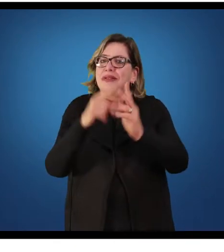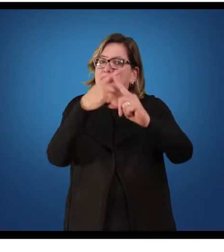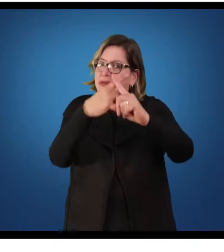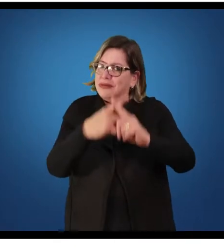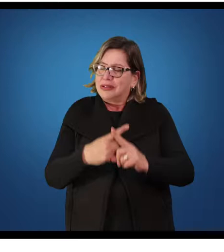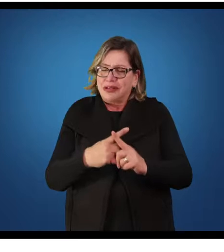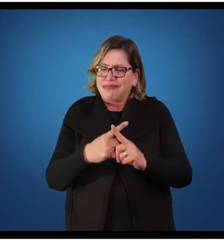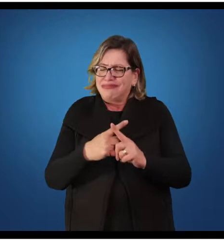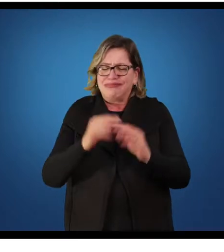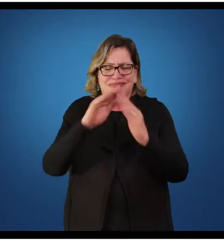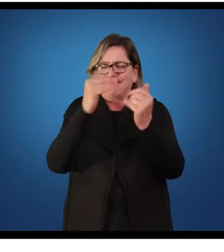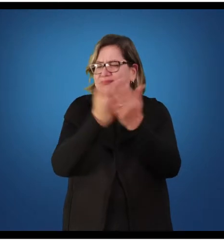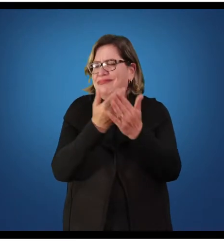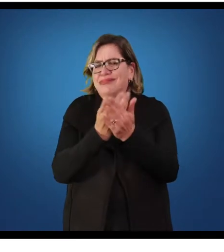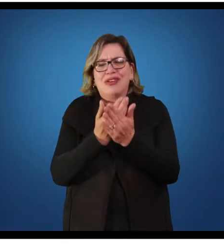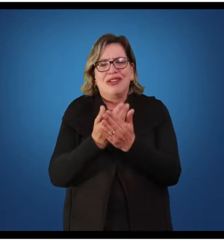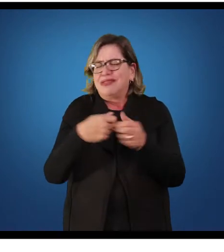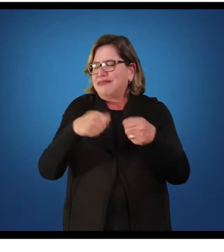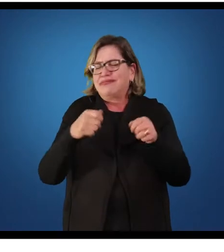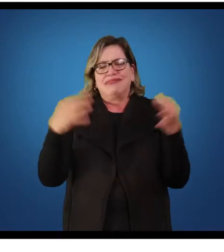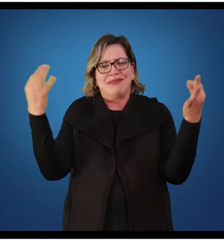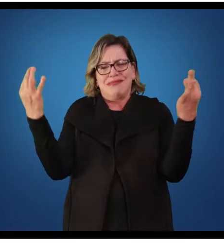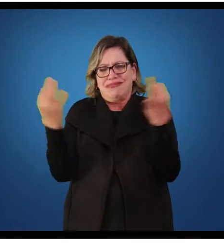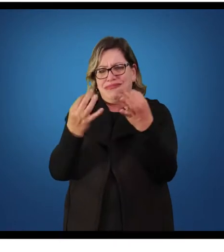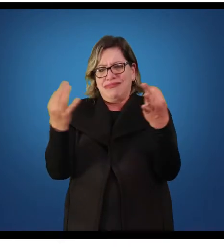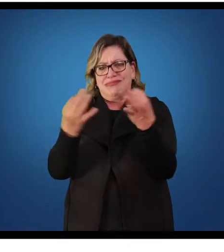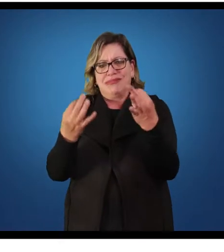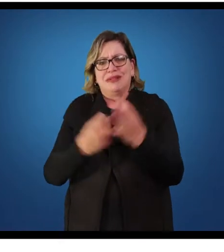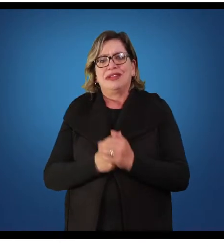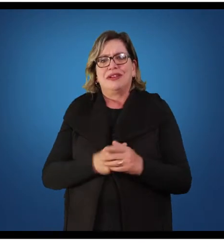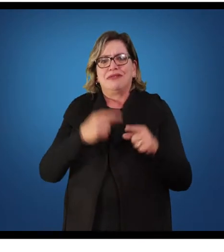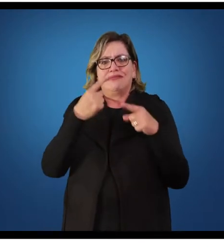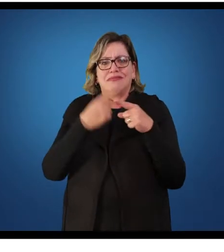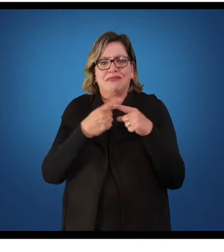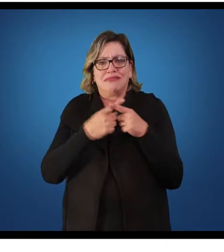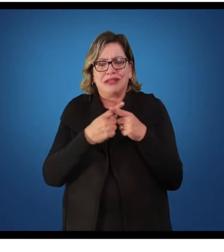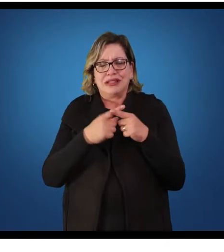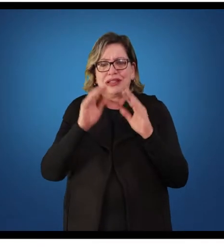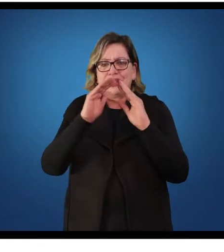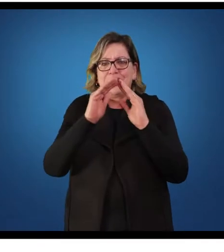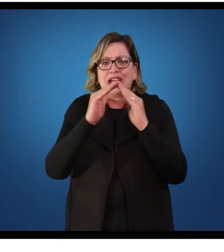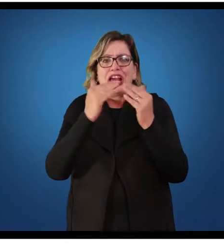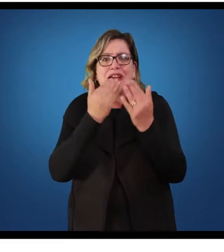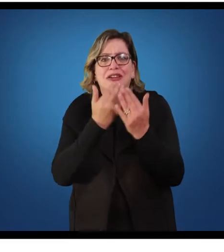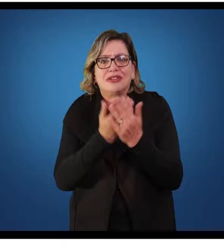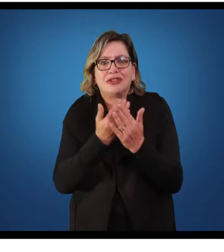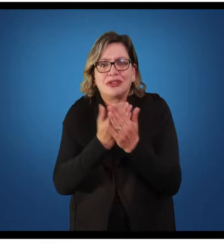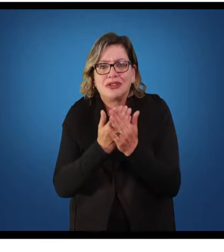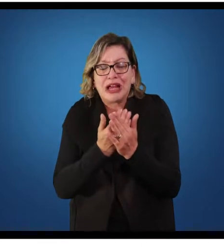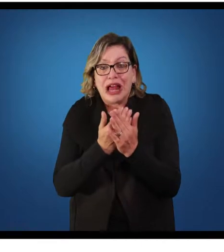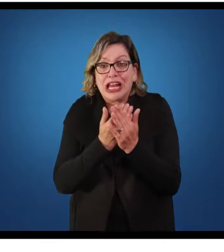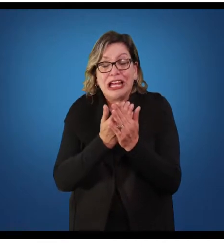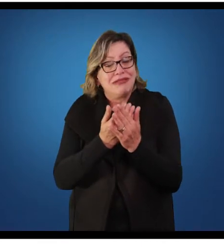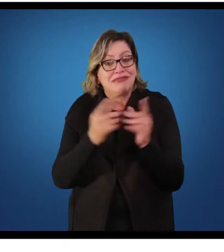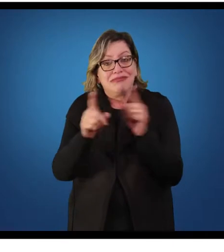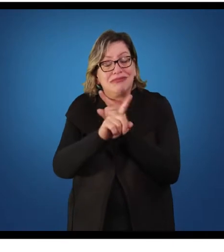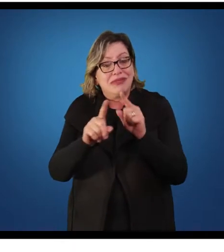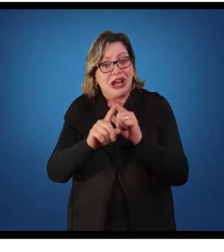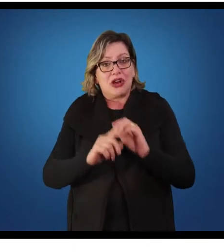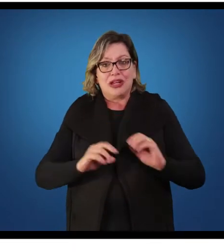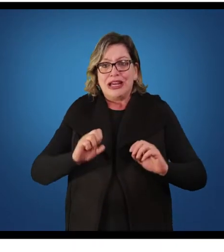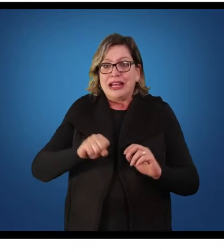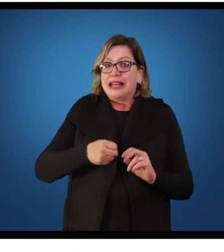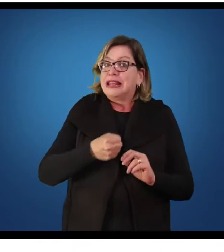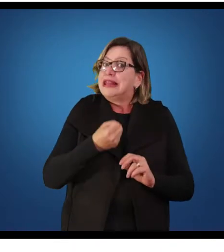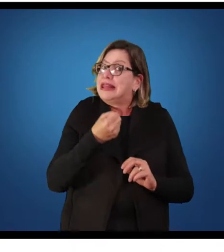dentro de uma aula. Certo? Porque ali nós estaremos trabalhando com atletas. O atleta,